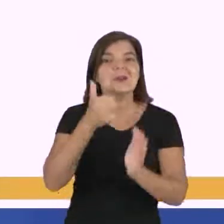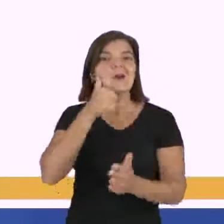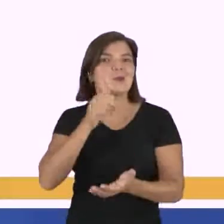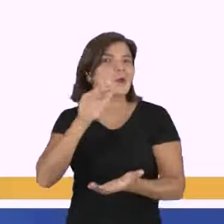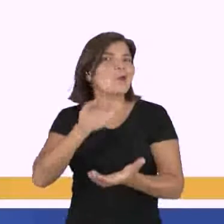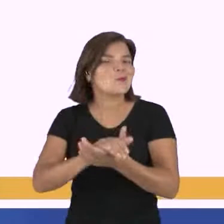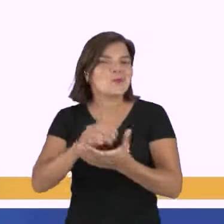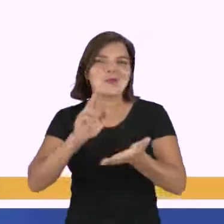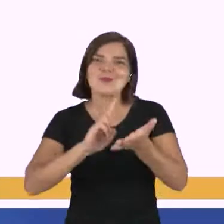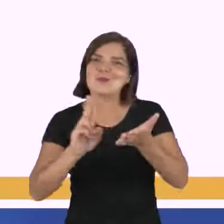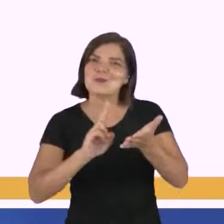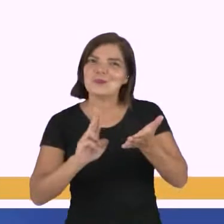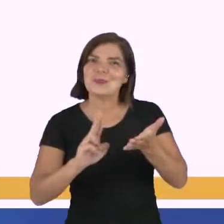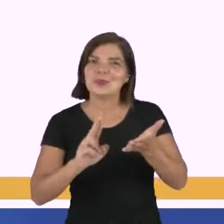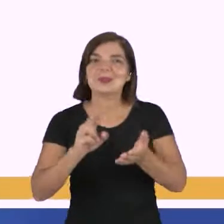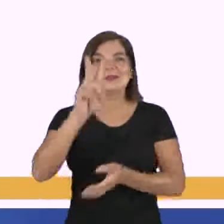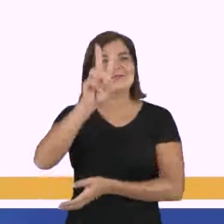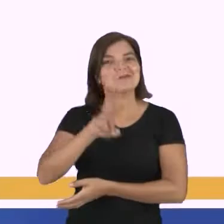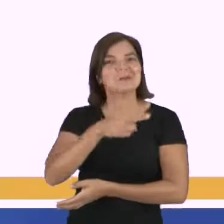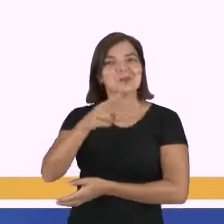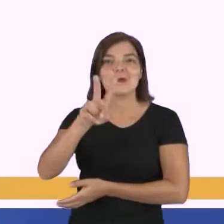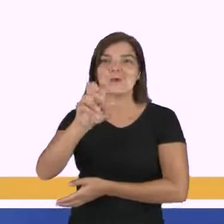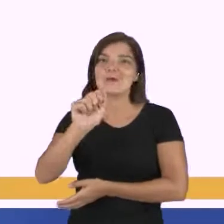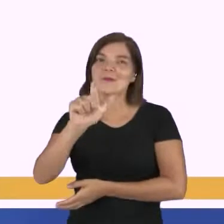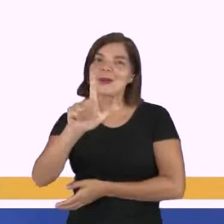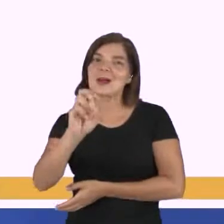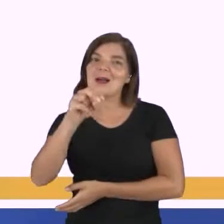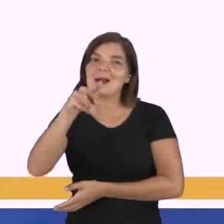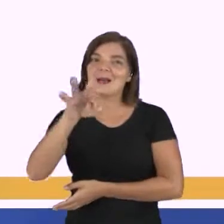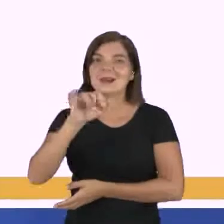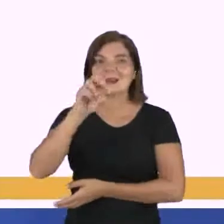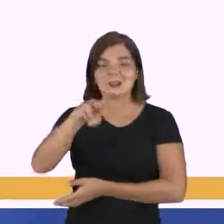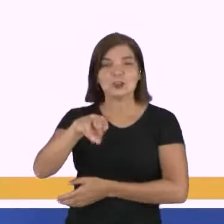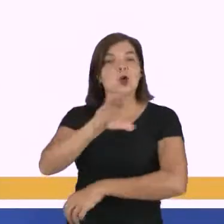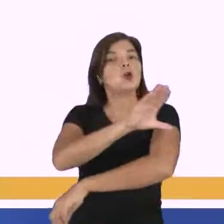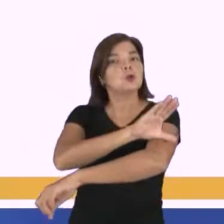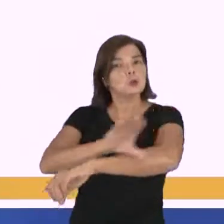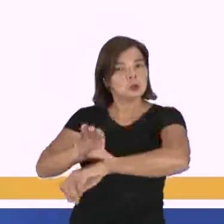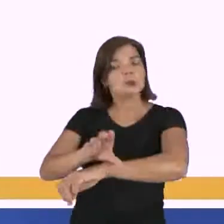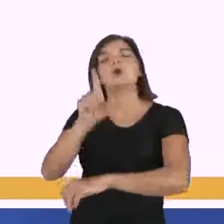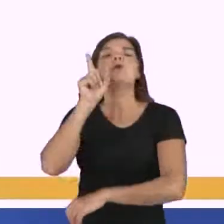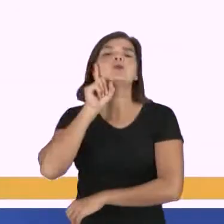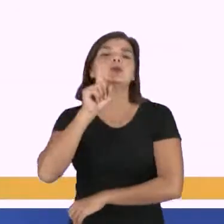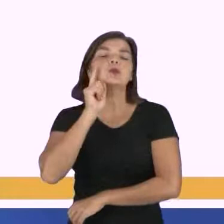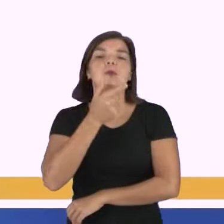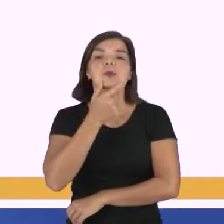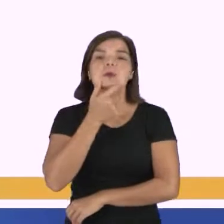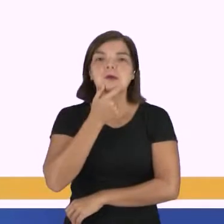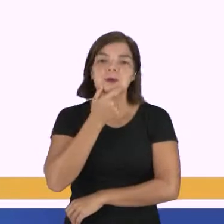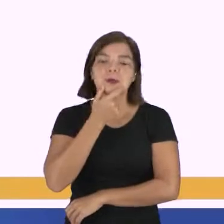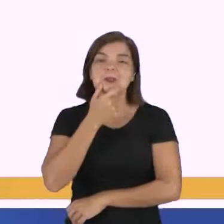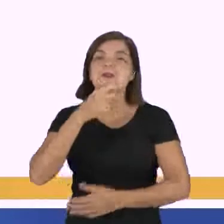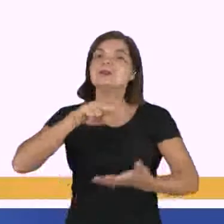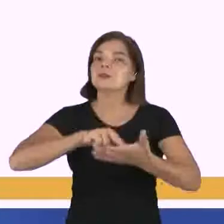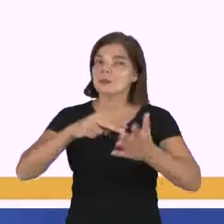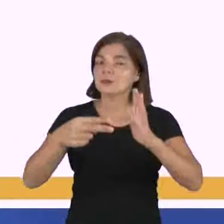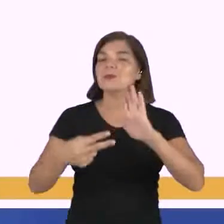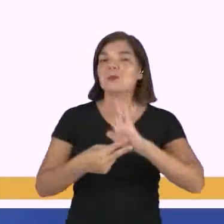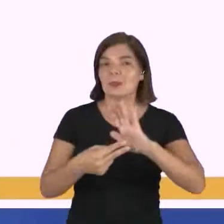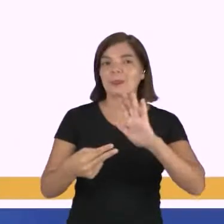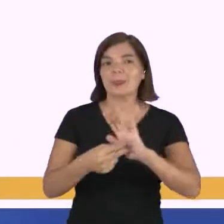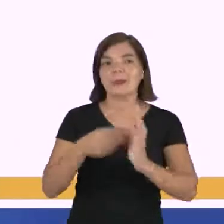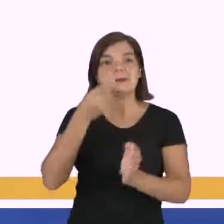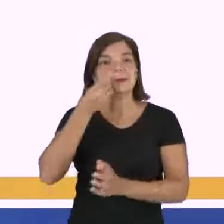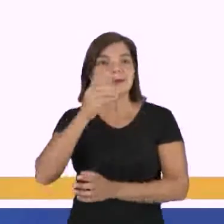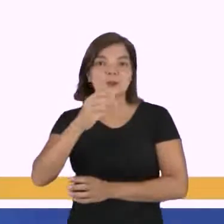amada e ele assinou de seu Valentim. É por isso que, na cultura norte-americana, ser um Valentine de alguém no